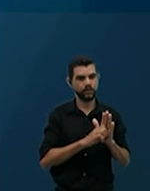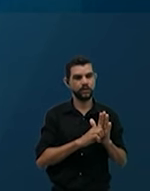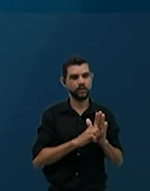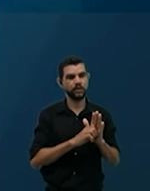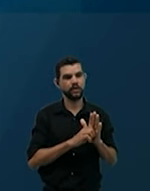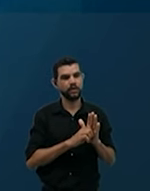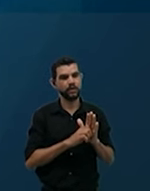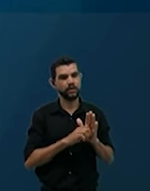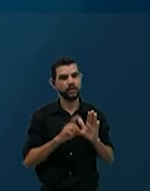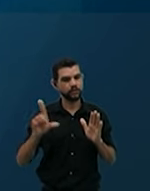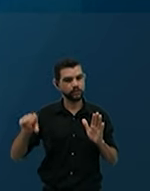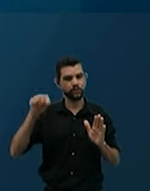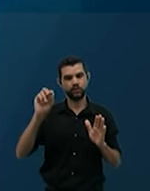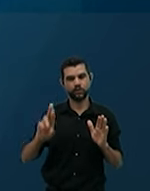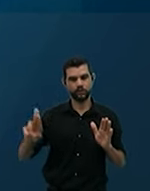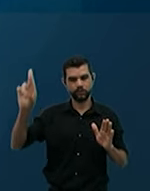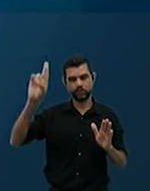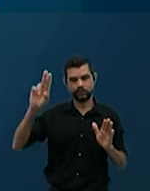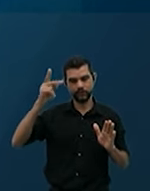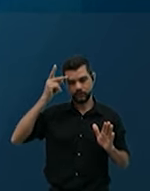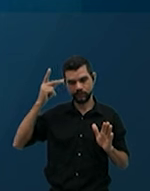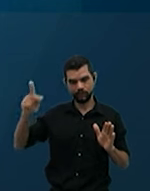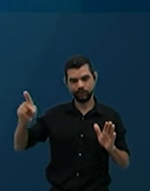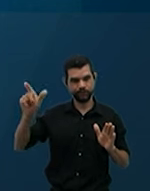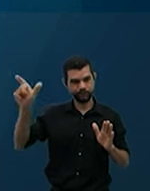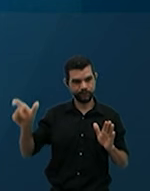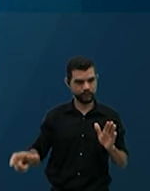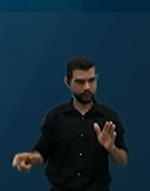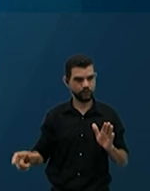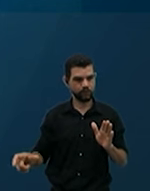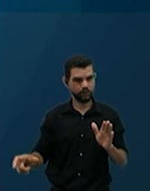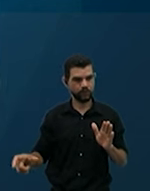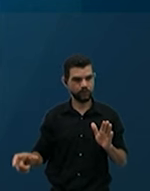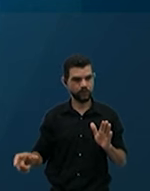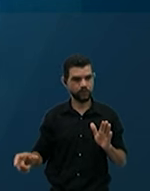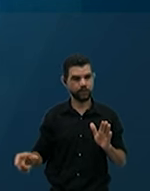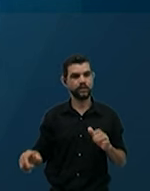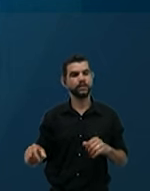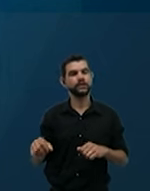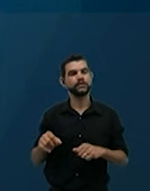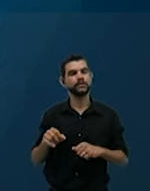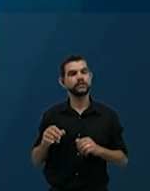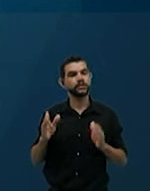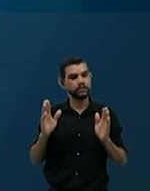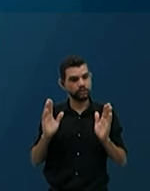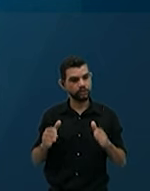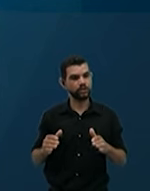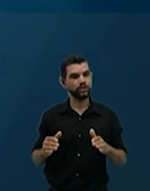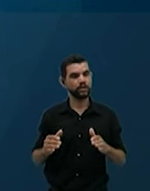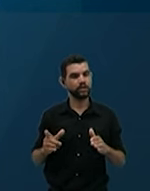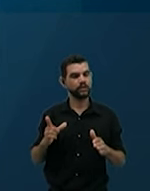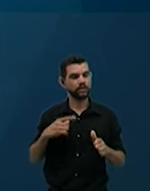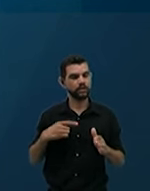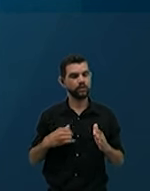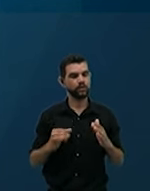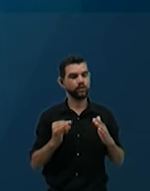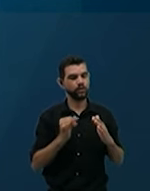arrematante pelos débitos tributários que já se incidiam sobre o imóvel na data de sua